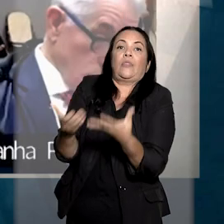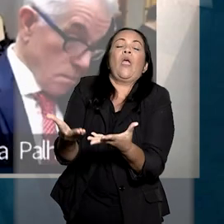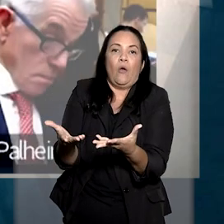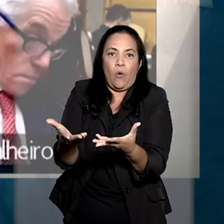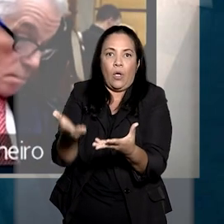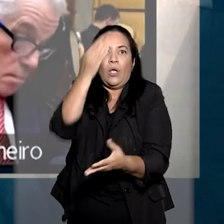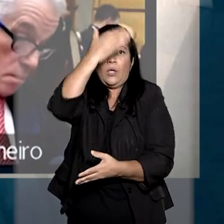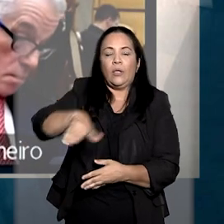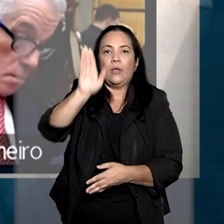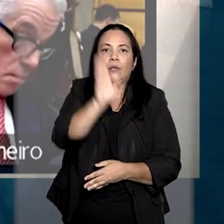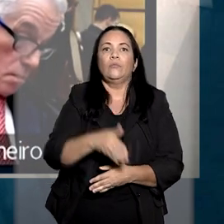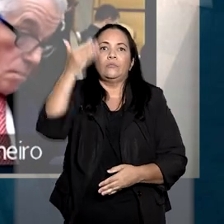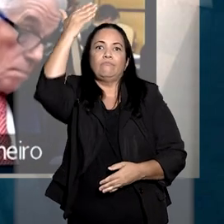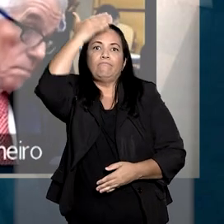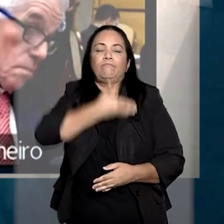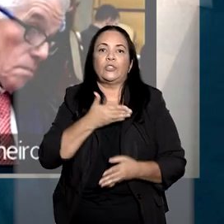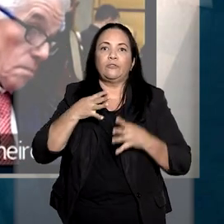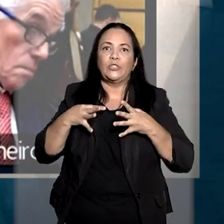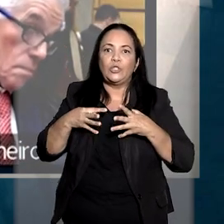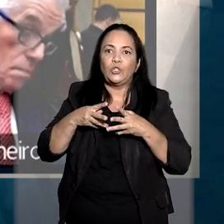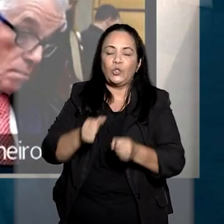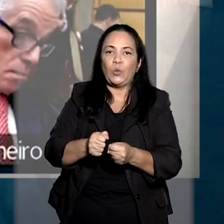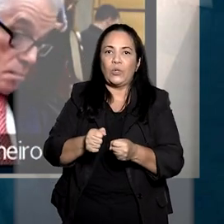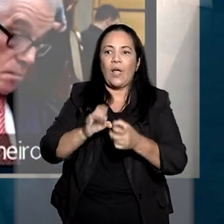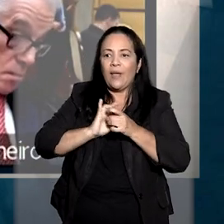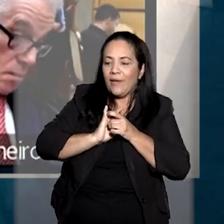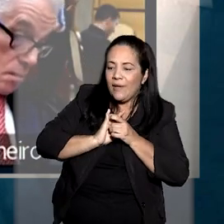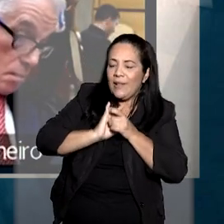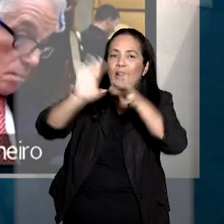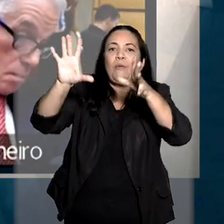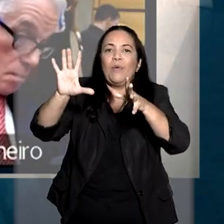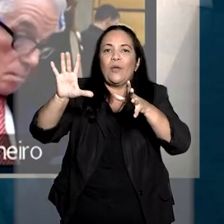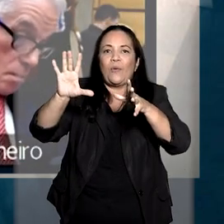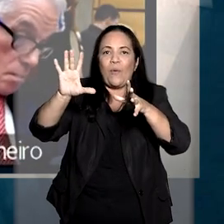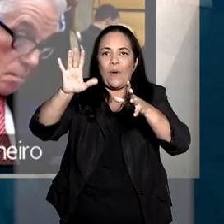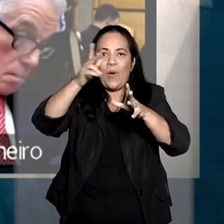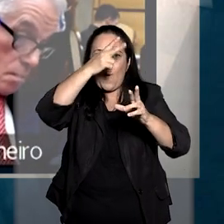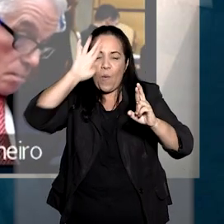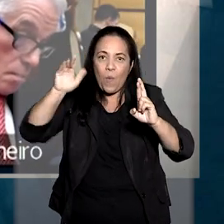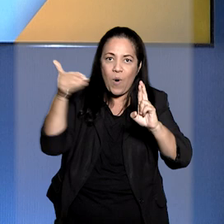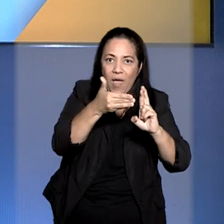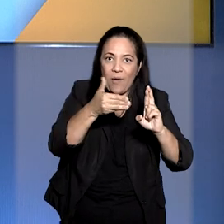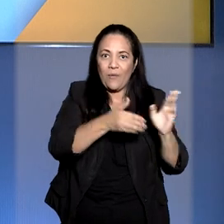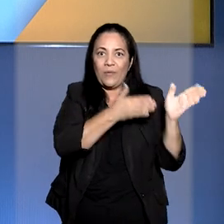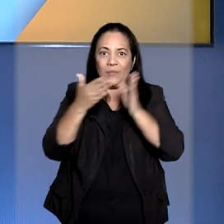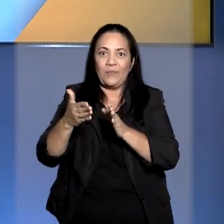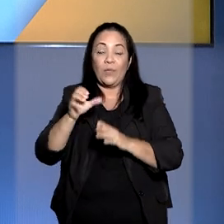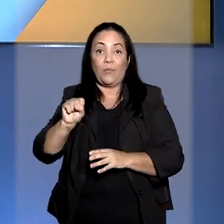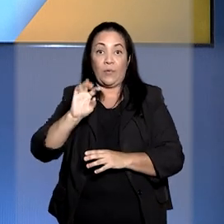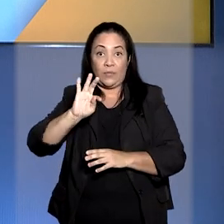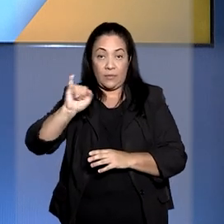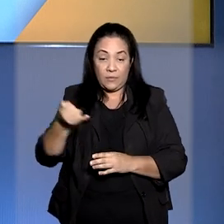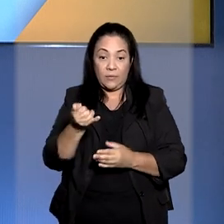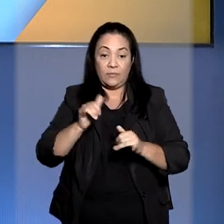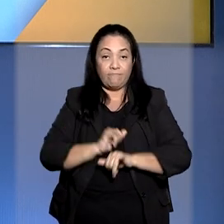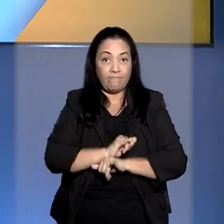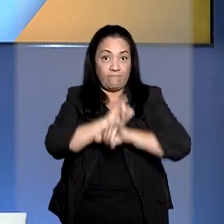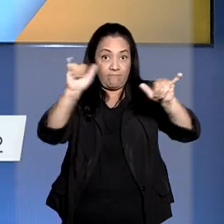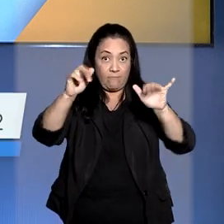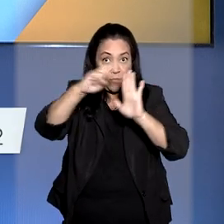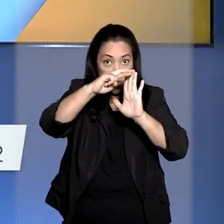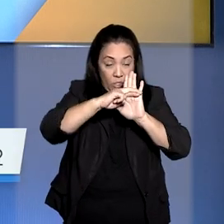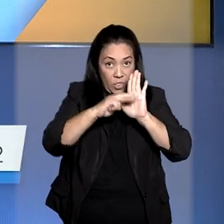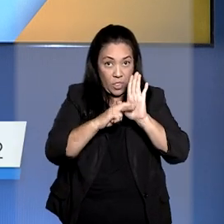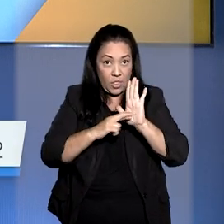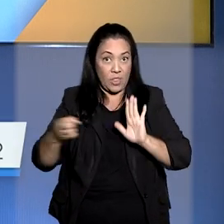corpus para reconhecer a nulidade das provas apreendidas e absolver o paciente e o STJ publicou uma